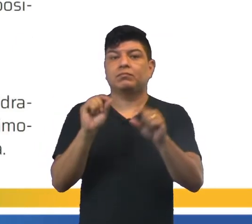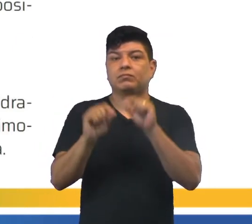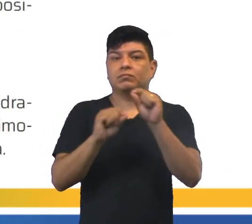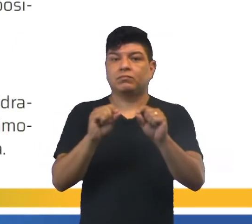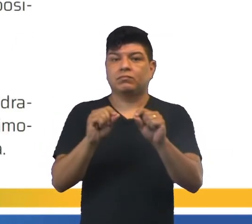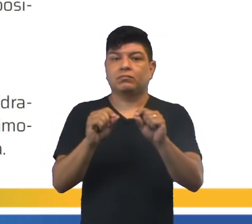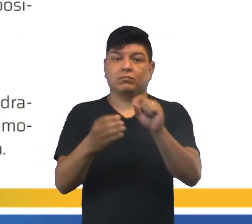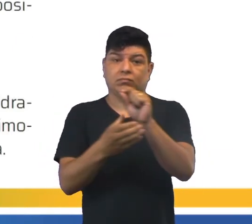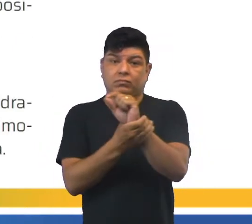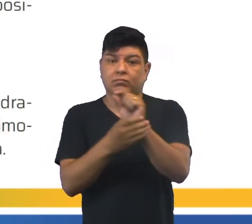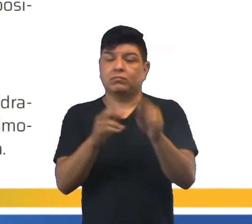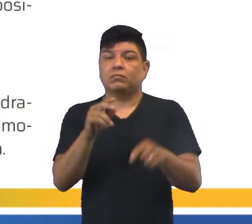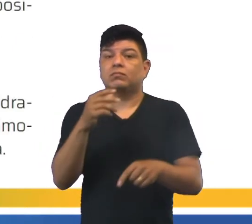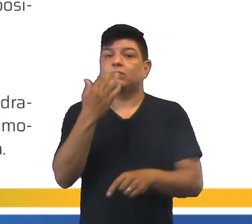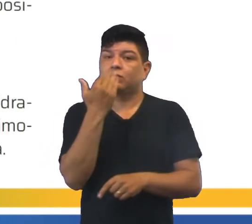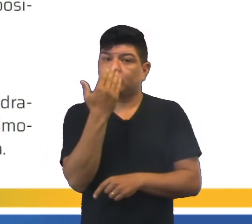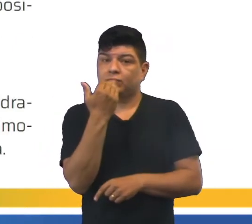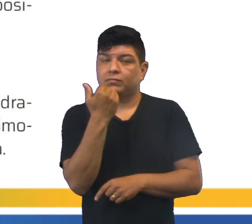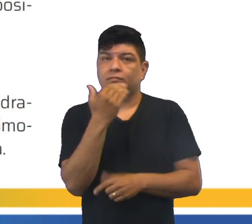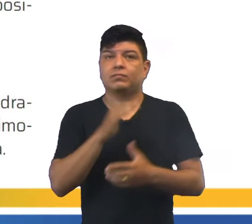também, dependendo.